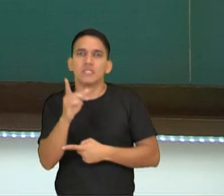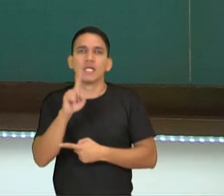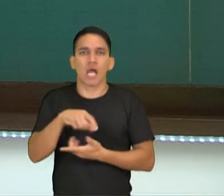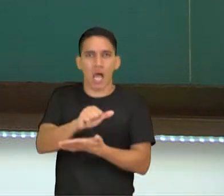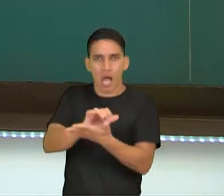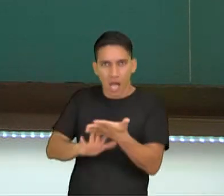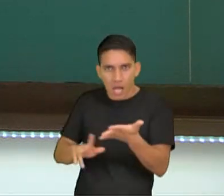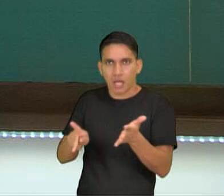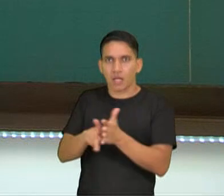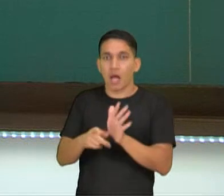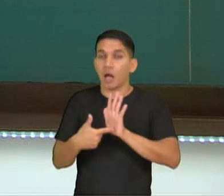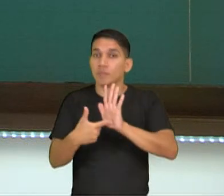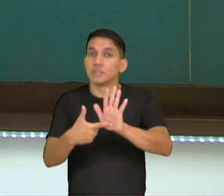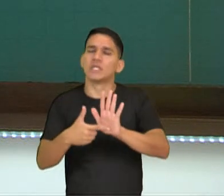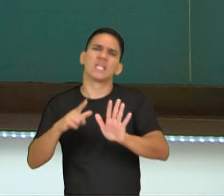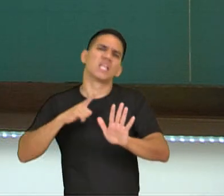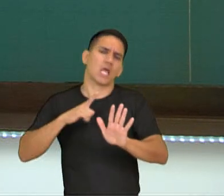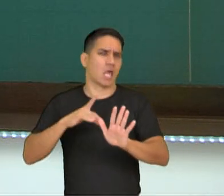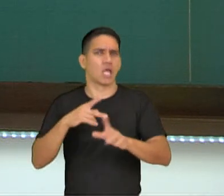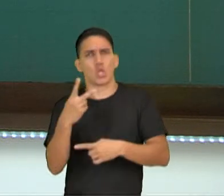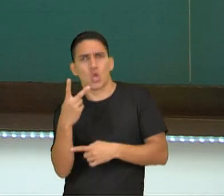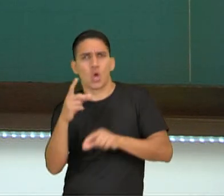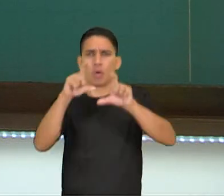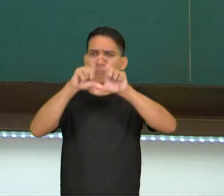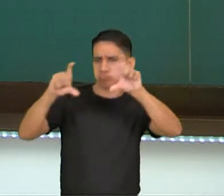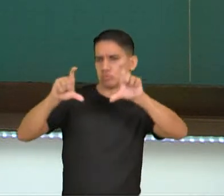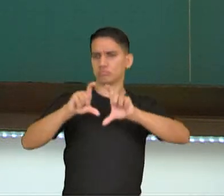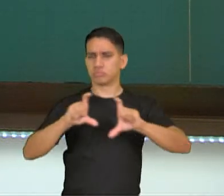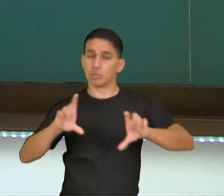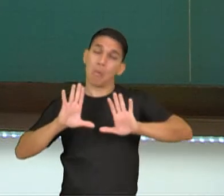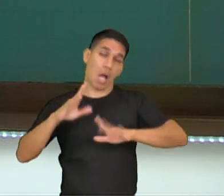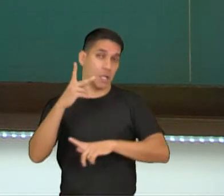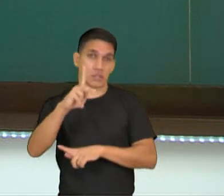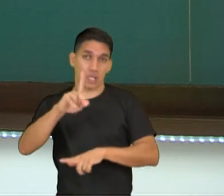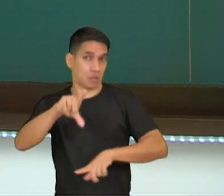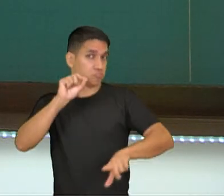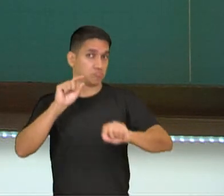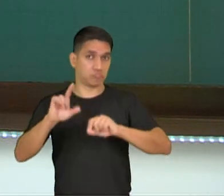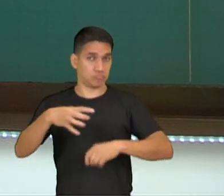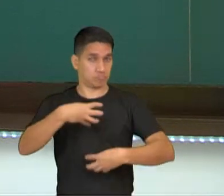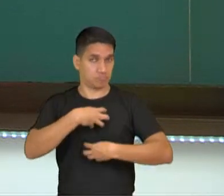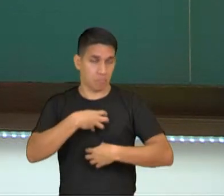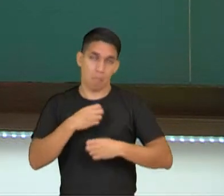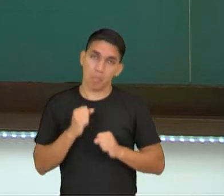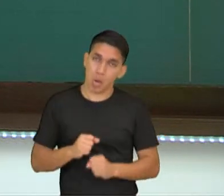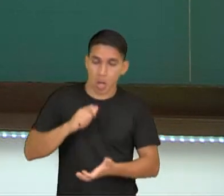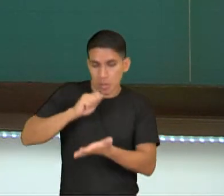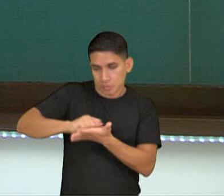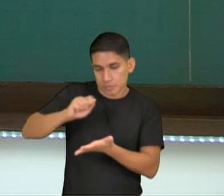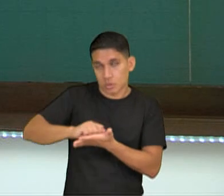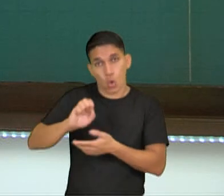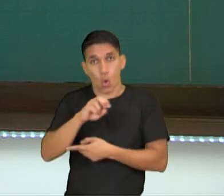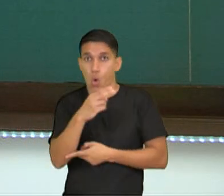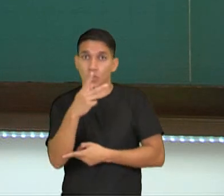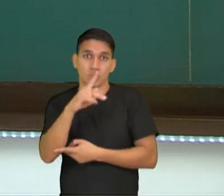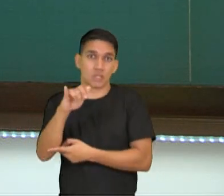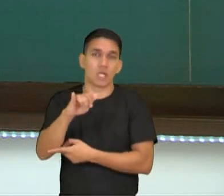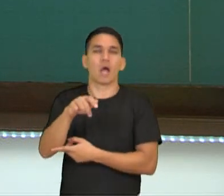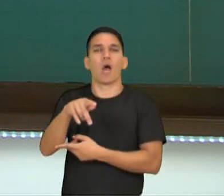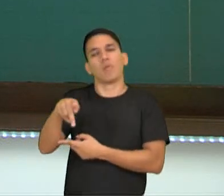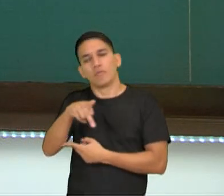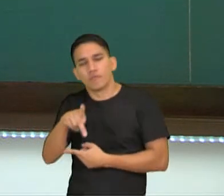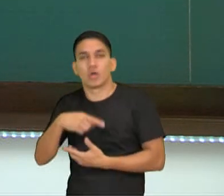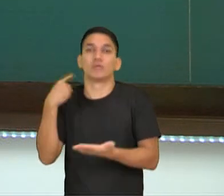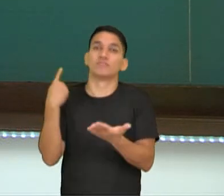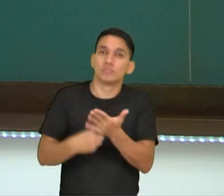atividade escolar apresentam-se em 2 parágrafos, mas fica a critério, né, do escritor, ou se a professora estipulou o número de linhas também